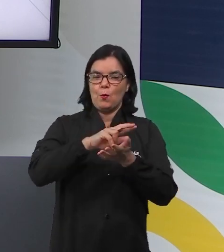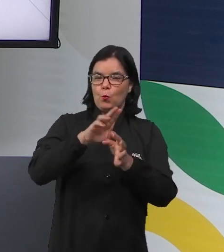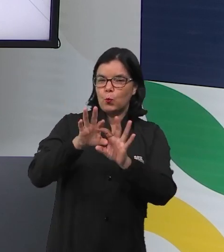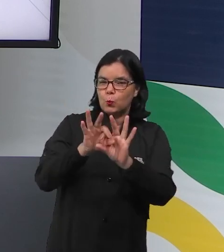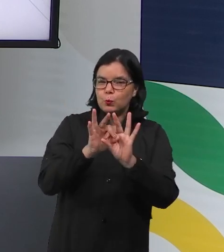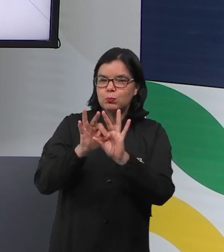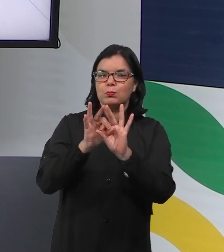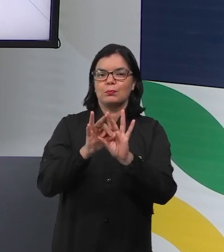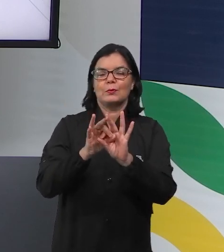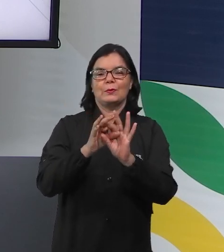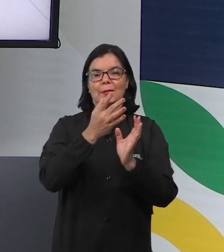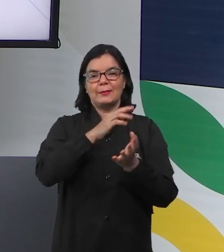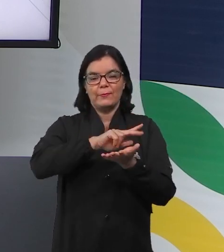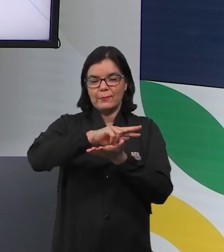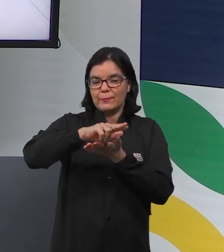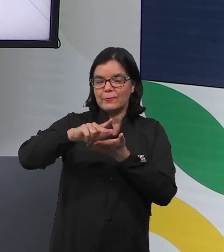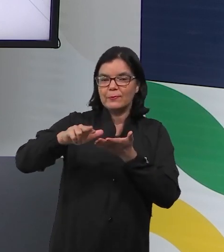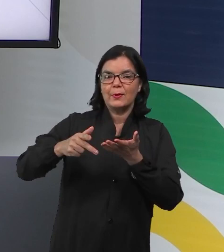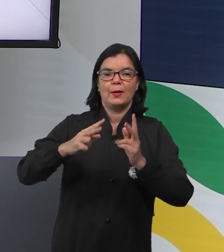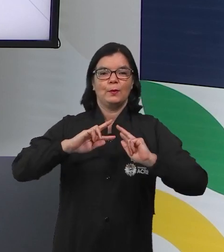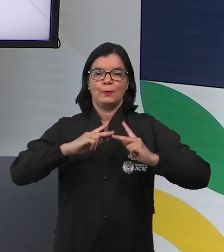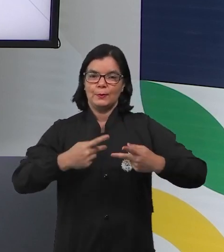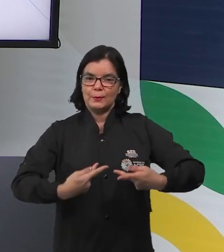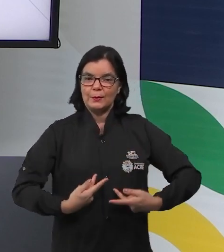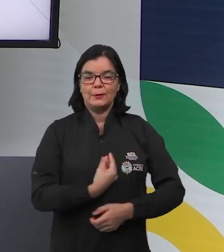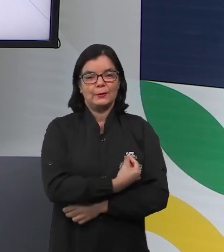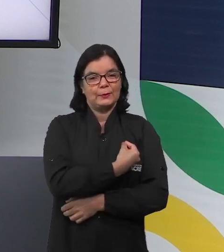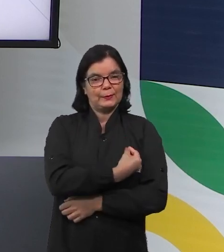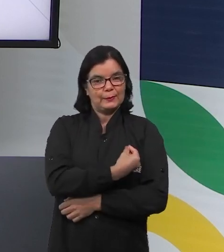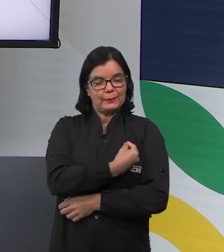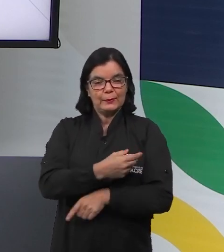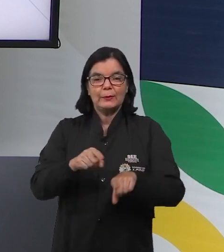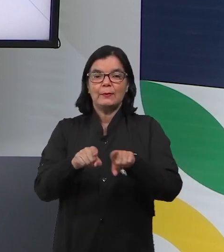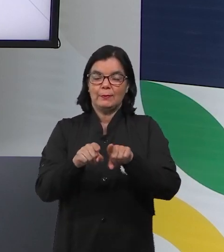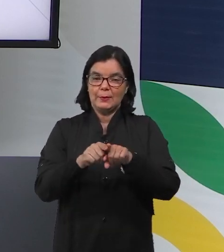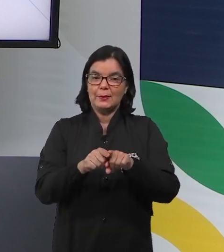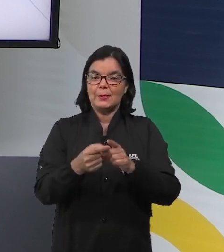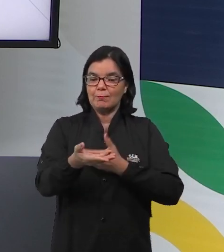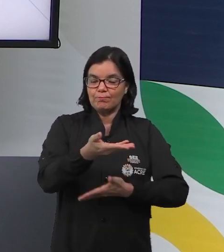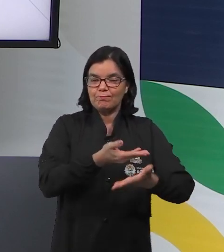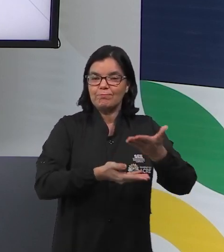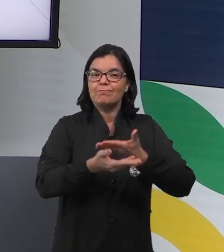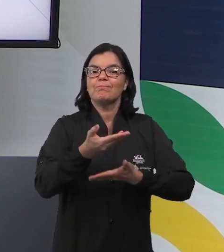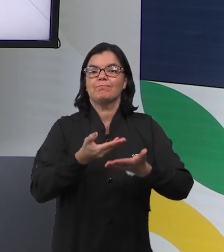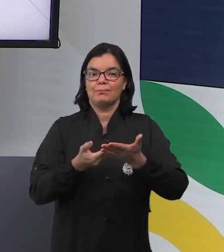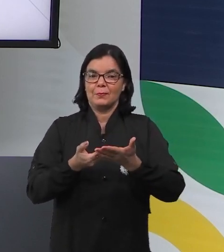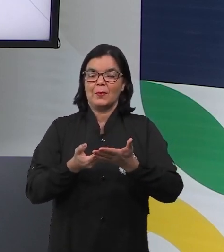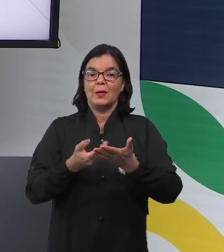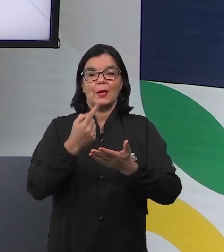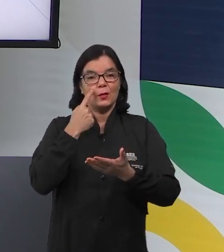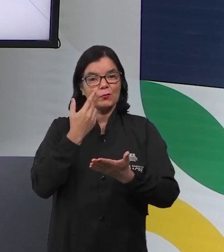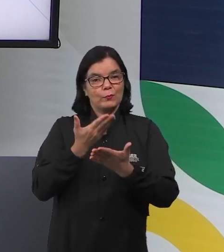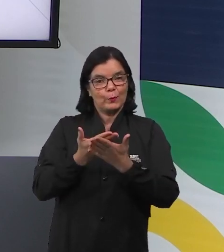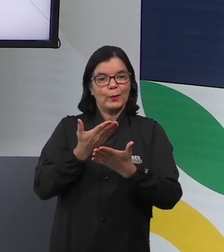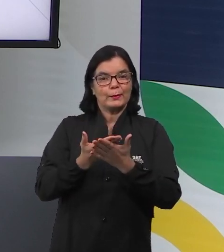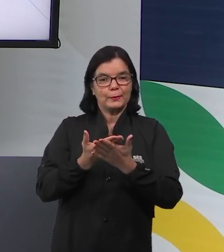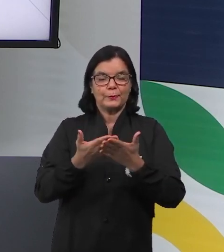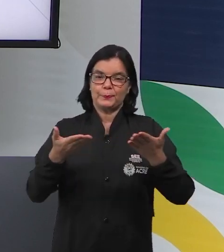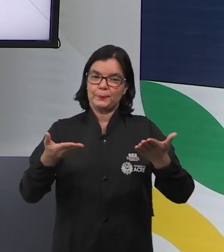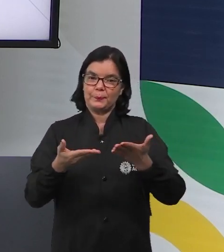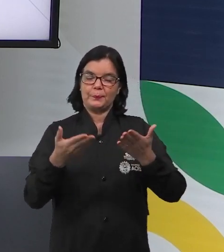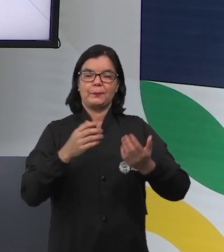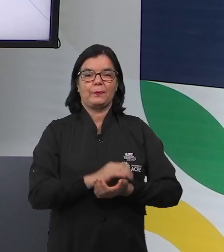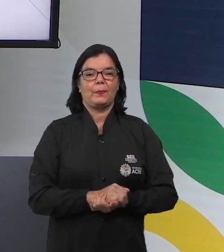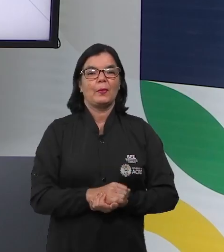interconectado, onde os seres interagem entre si de diversas formas. E são esses tipos de formas que a gente vai estudar na aula de